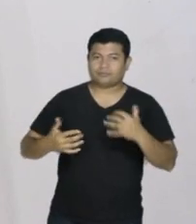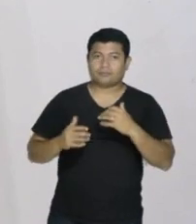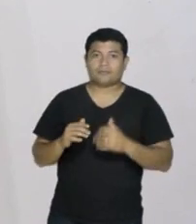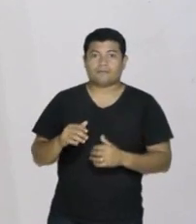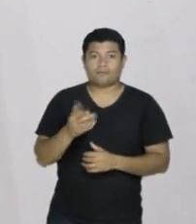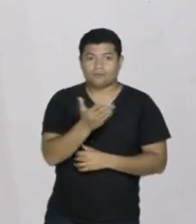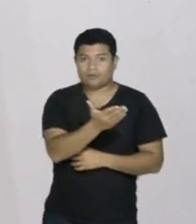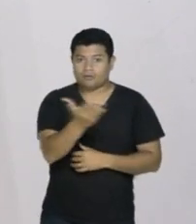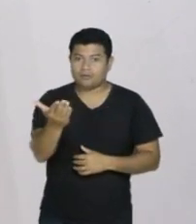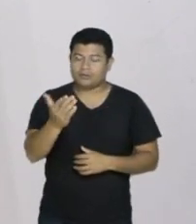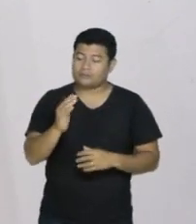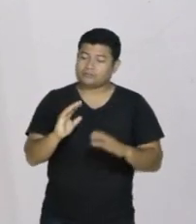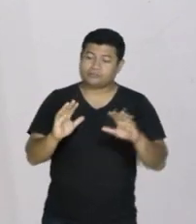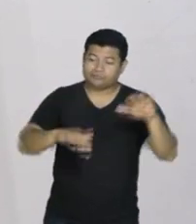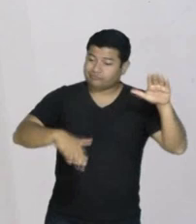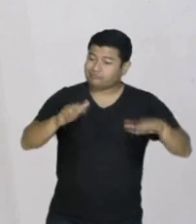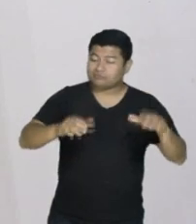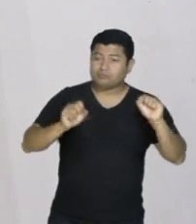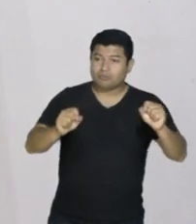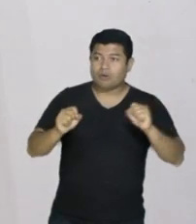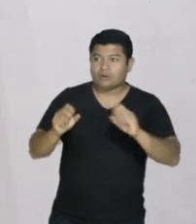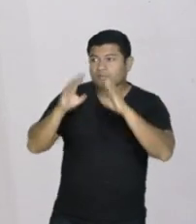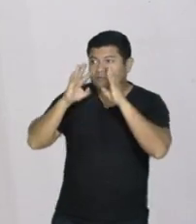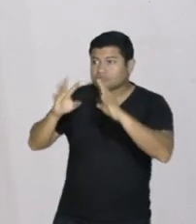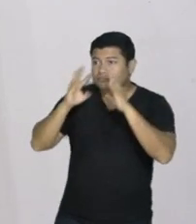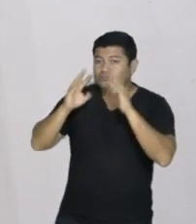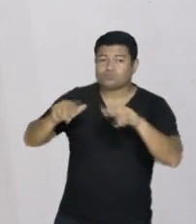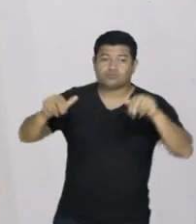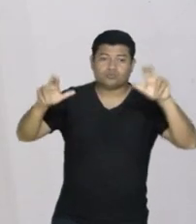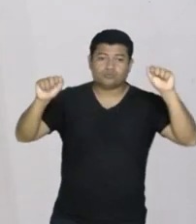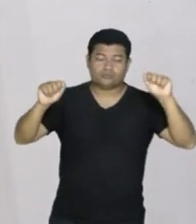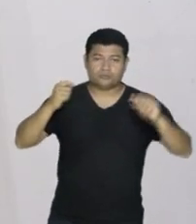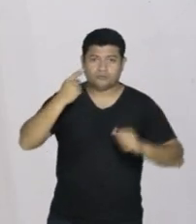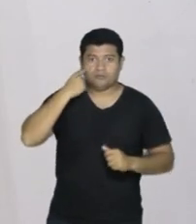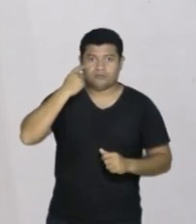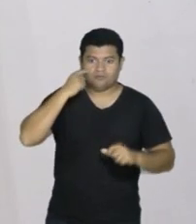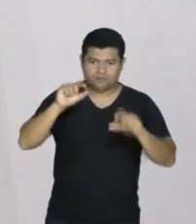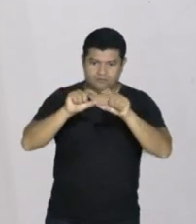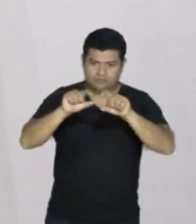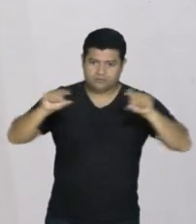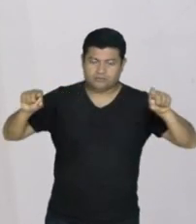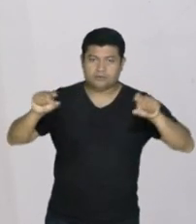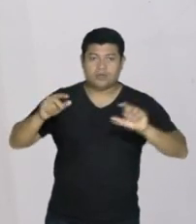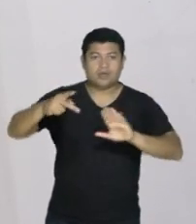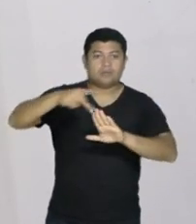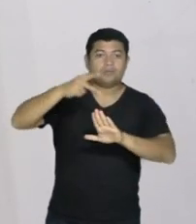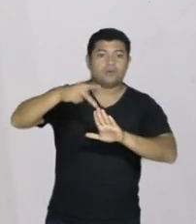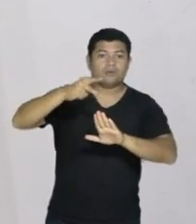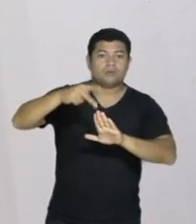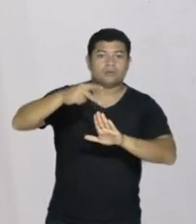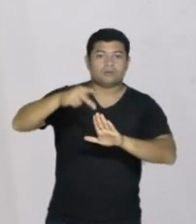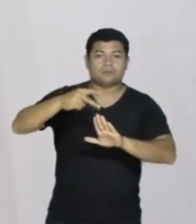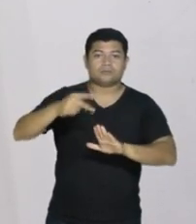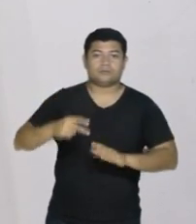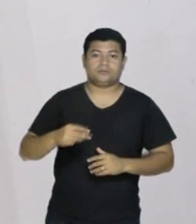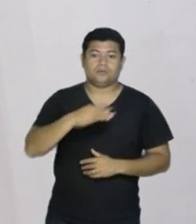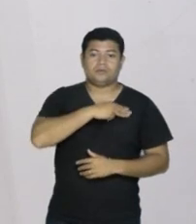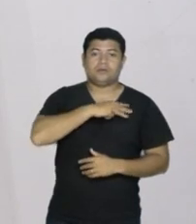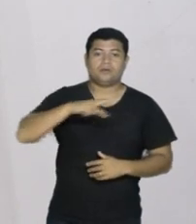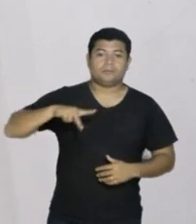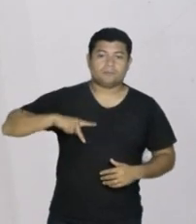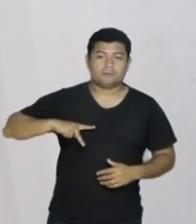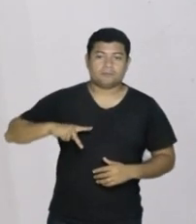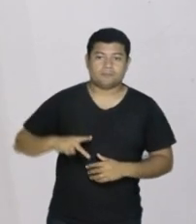a eles esse conhecimento sobre esses assuntos e olha o que tá escrito lá na portaria do Ministério da